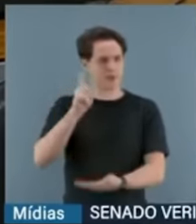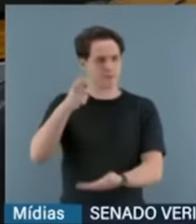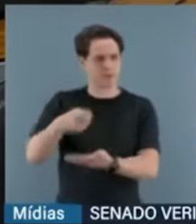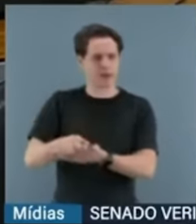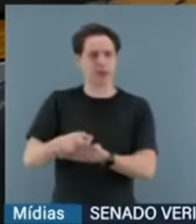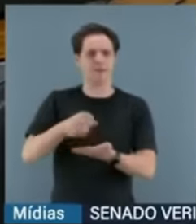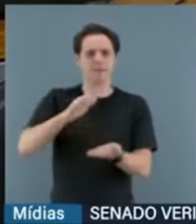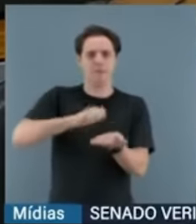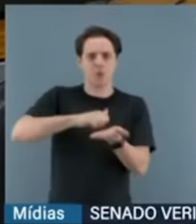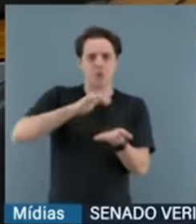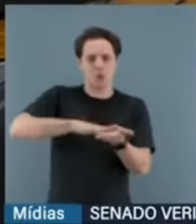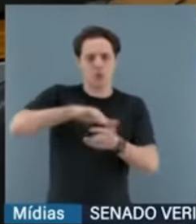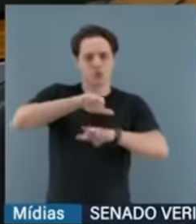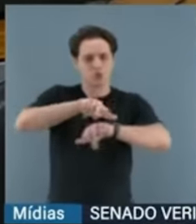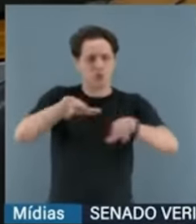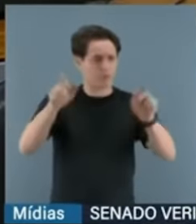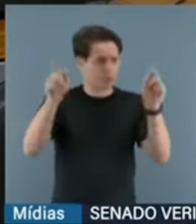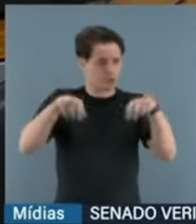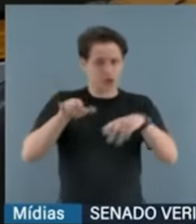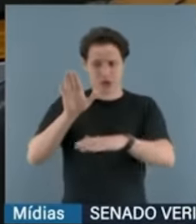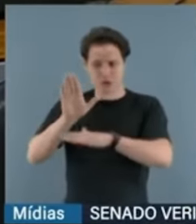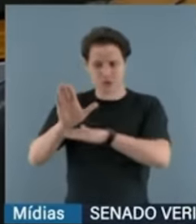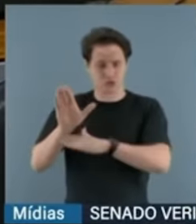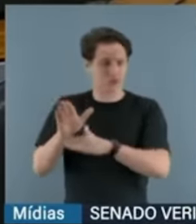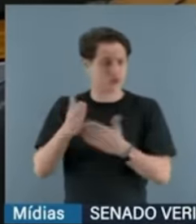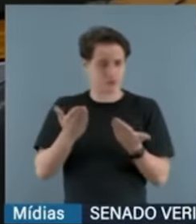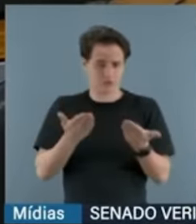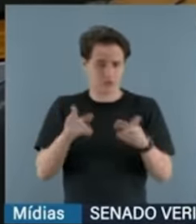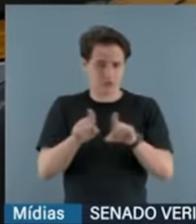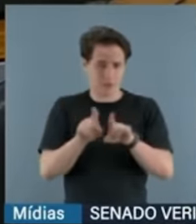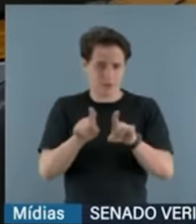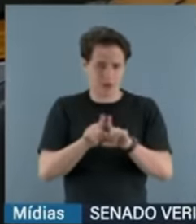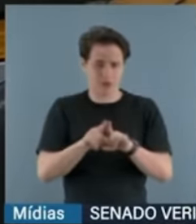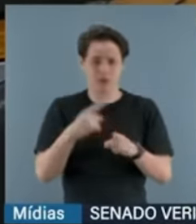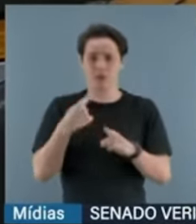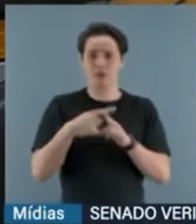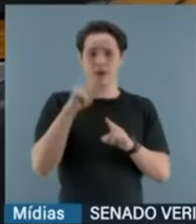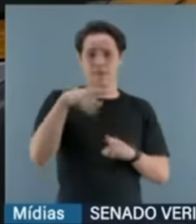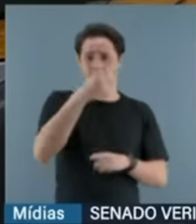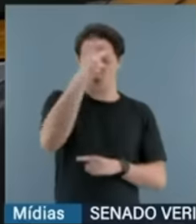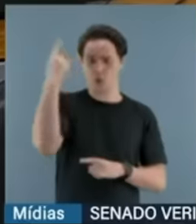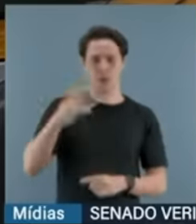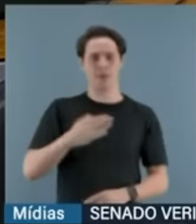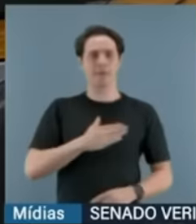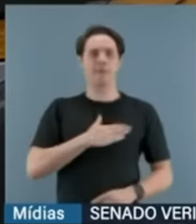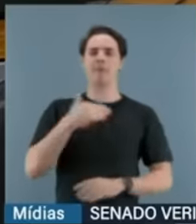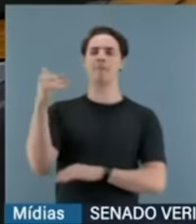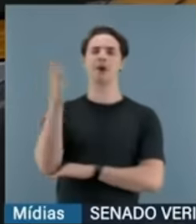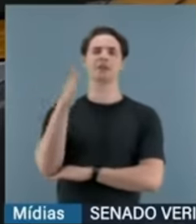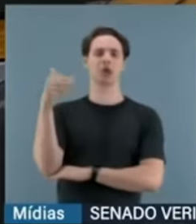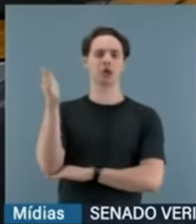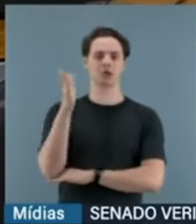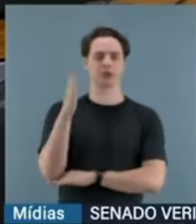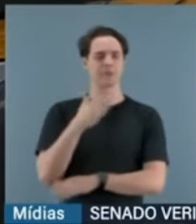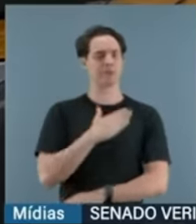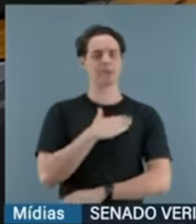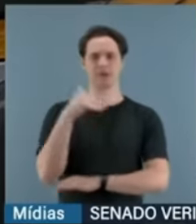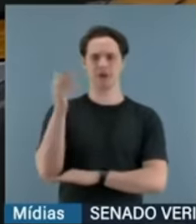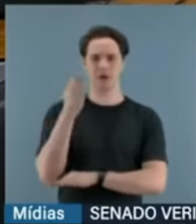etc., bem que poderiam ajudar também o senhor. Afinal, são patriotas, né? O senhor, um